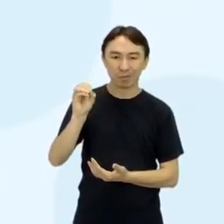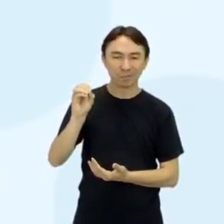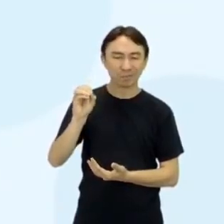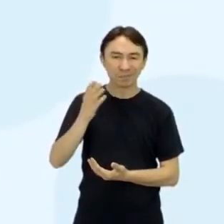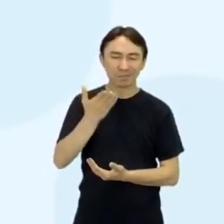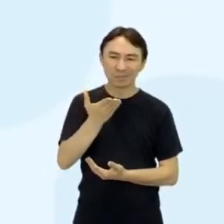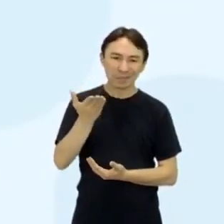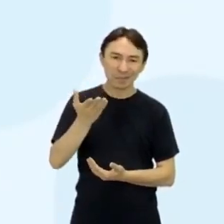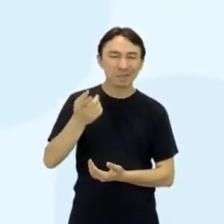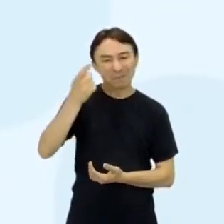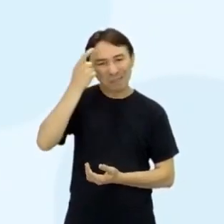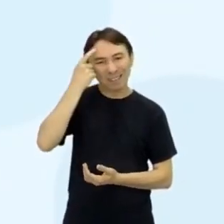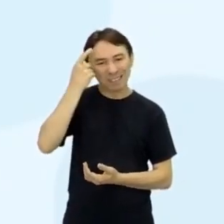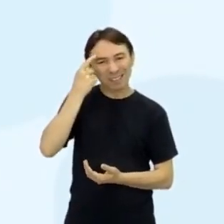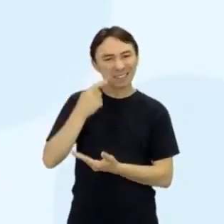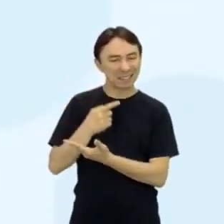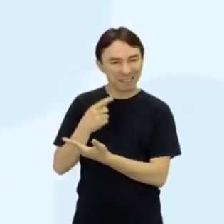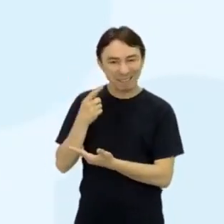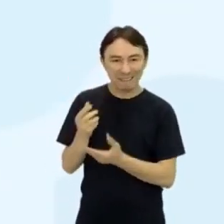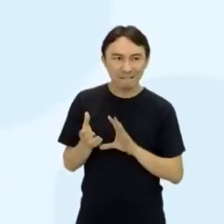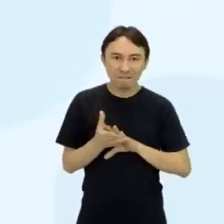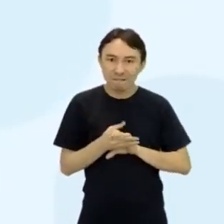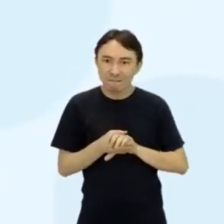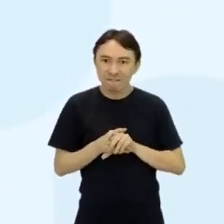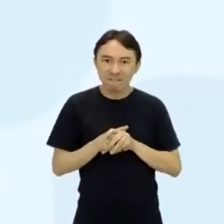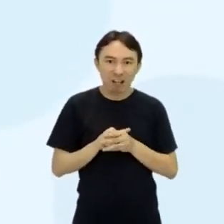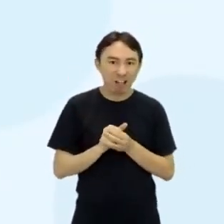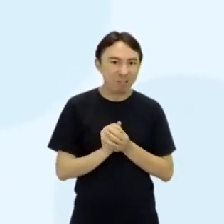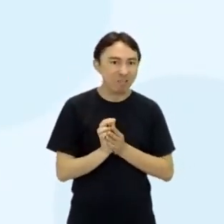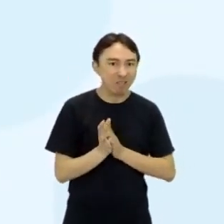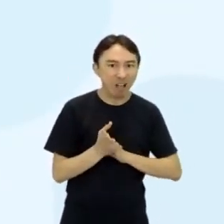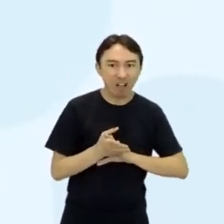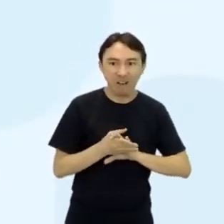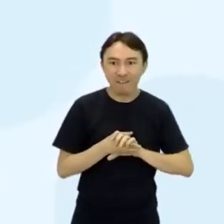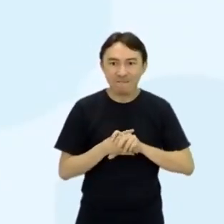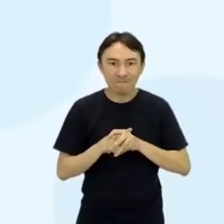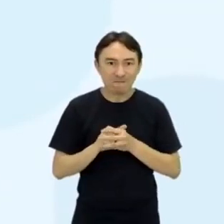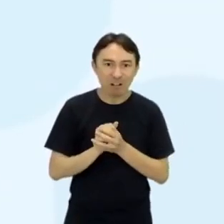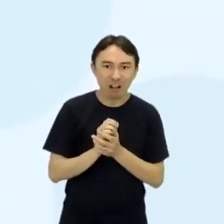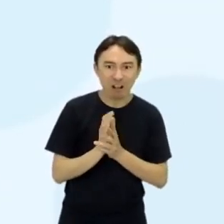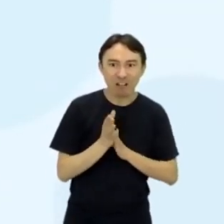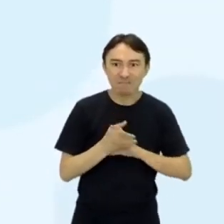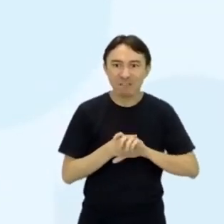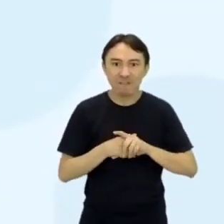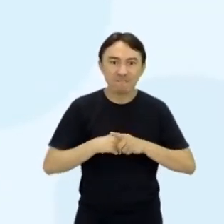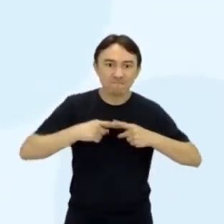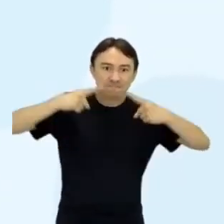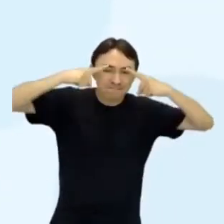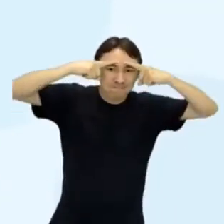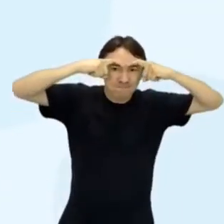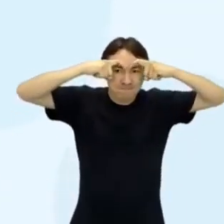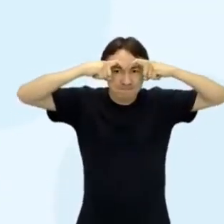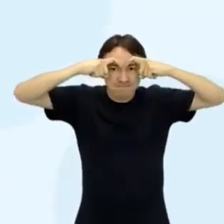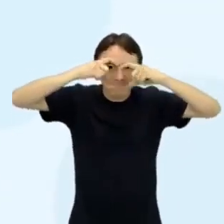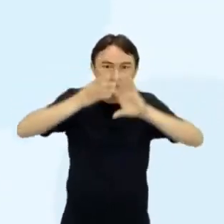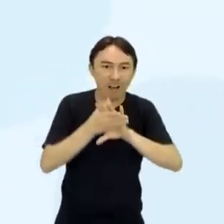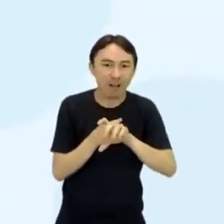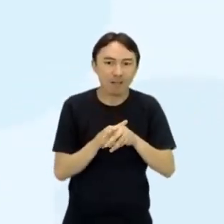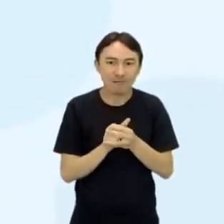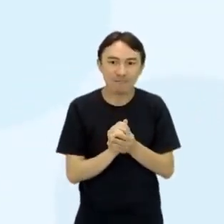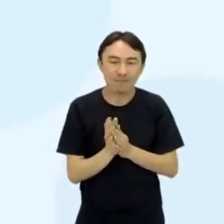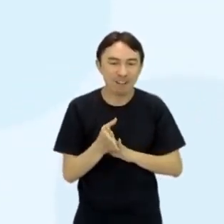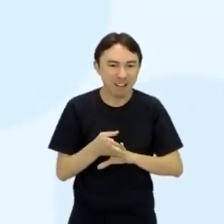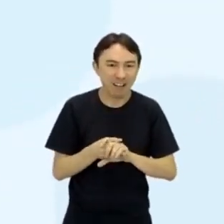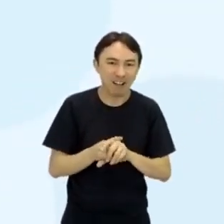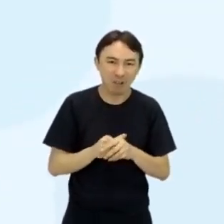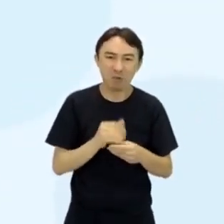como essa figura que está aparecendo. Então, assim, ó, eu não sei se eu fiz a descrição muito bem, se eu não fiz, depois vocês me falem, por gentileza. Mas, assim, ele é um homem